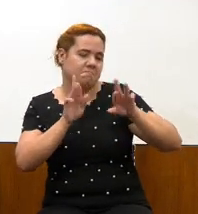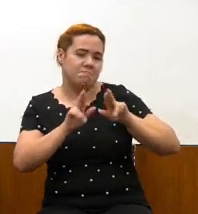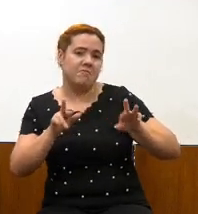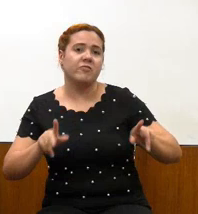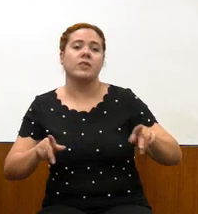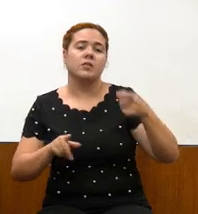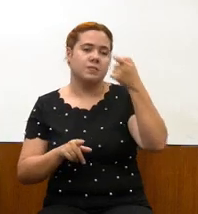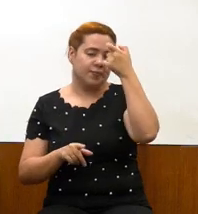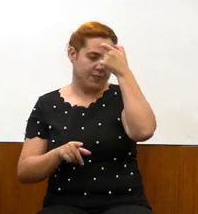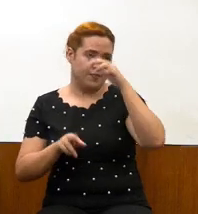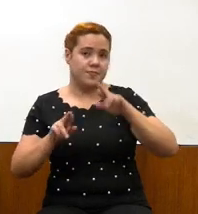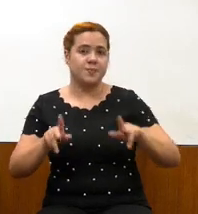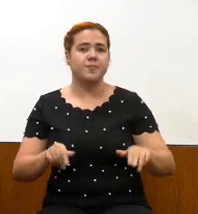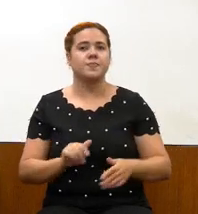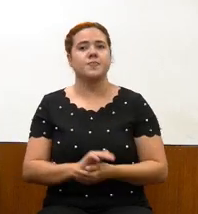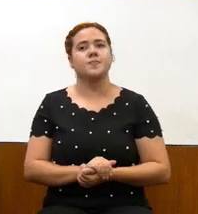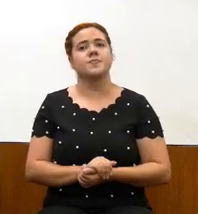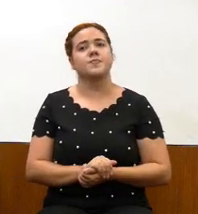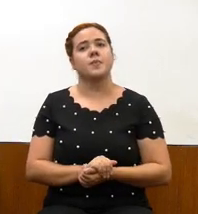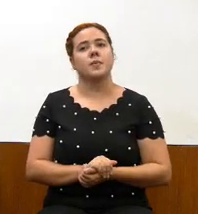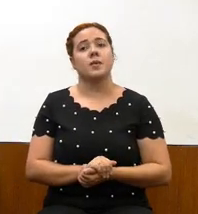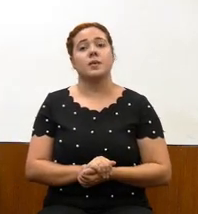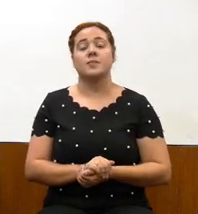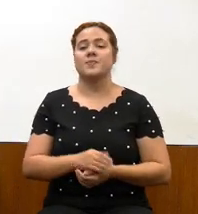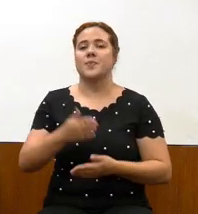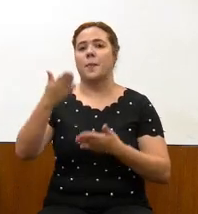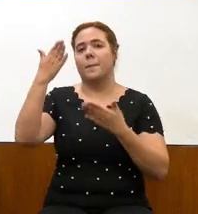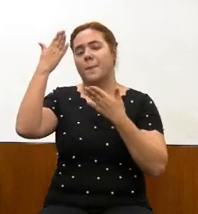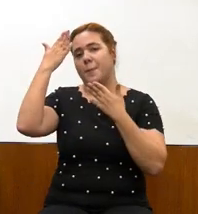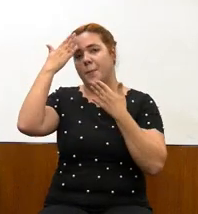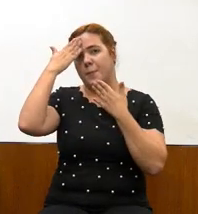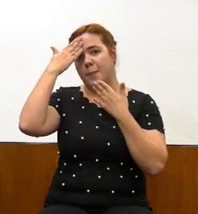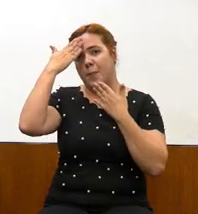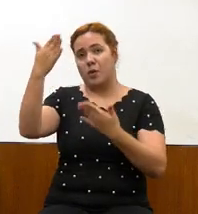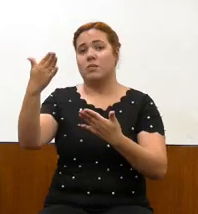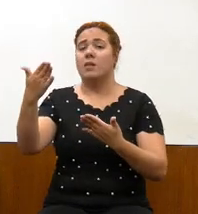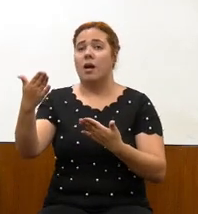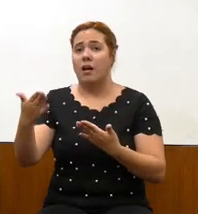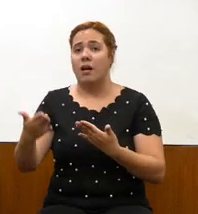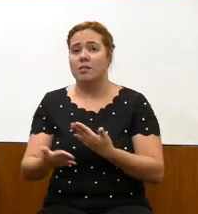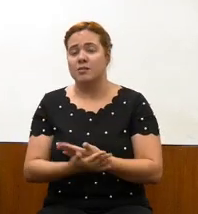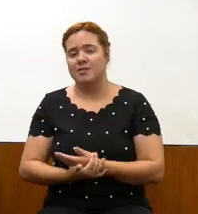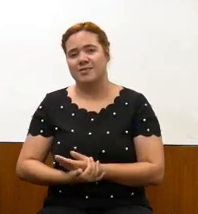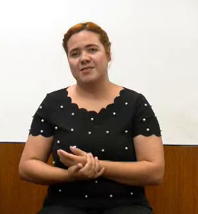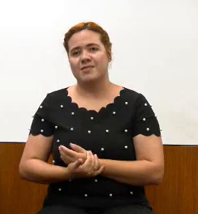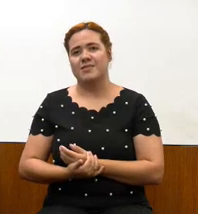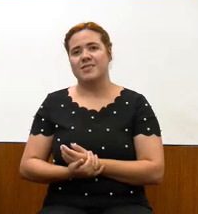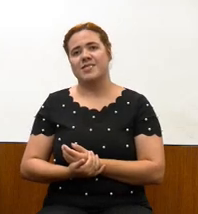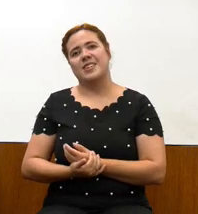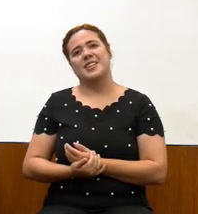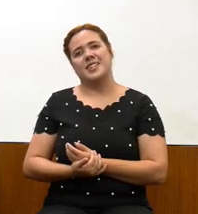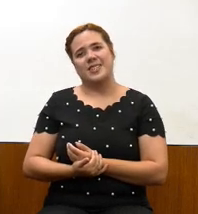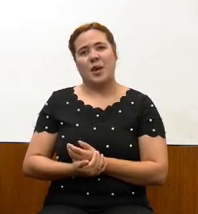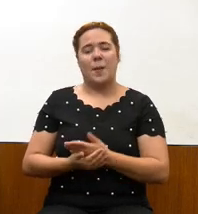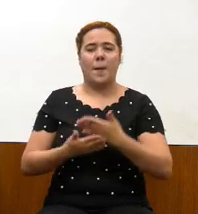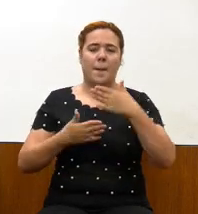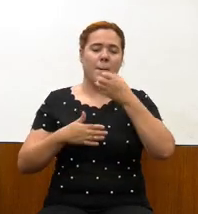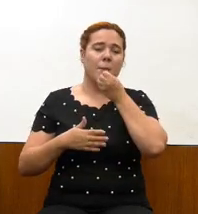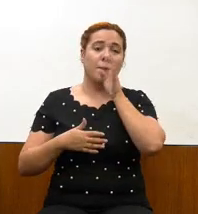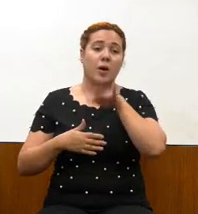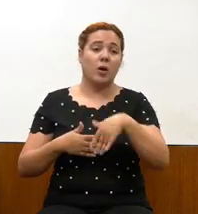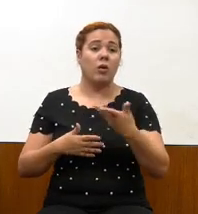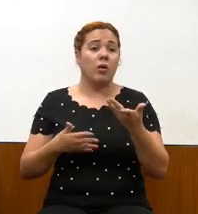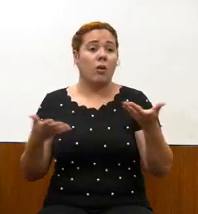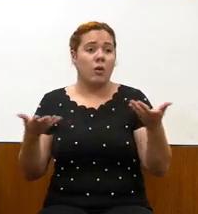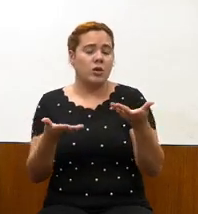Gabriel. Muito boa tarde a todos. Primeiramente, muito obrigado, deputado. É muito prazeroso para mim poder falar aqui hoje